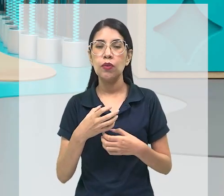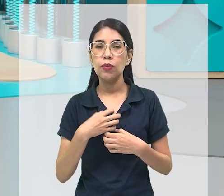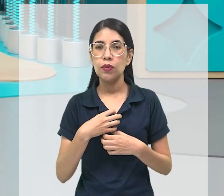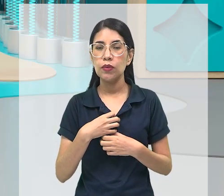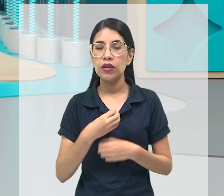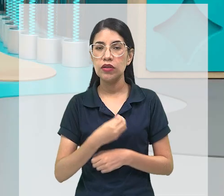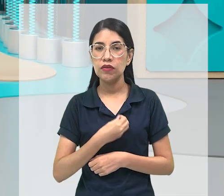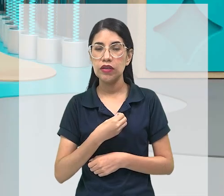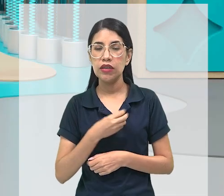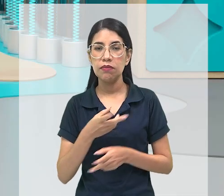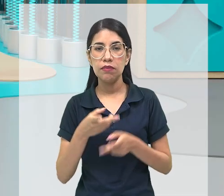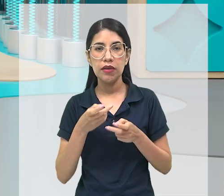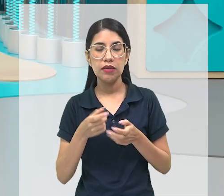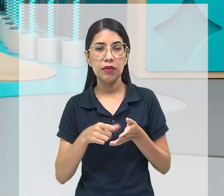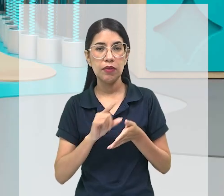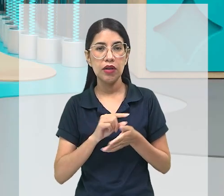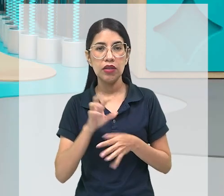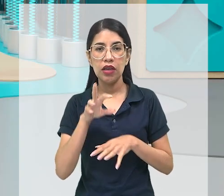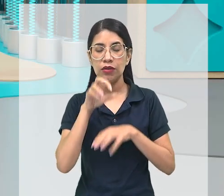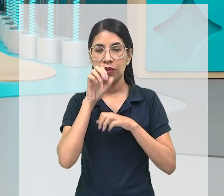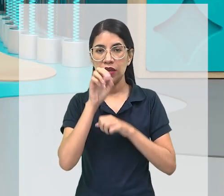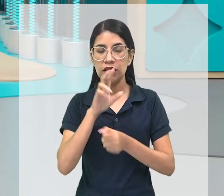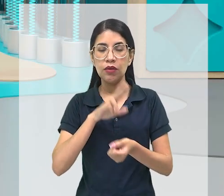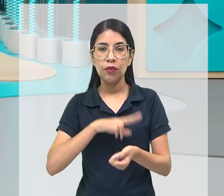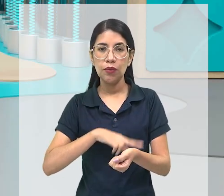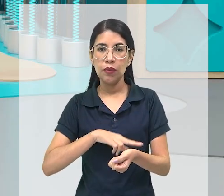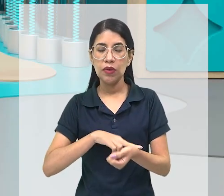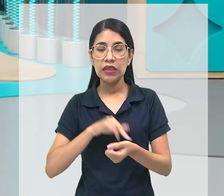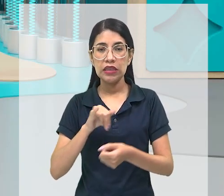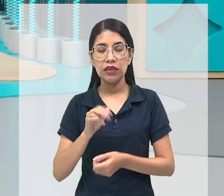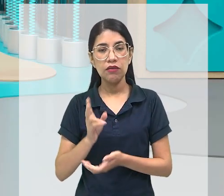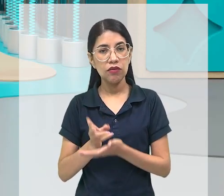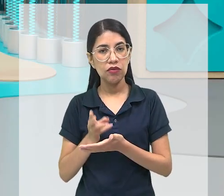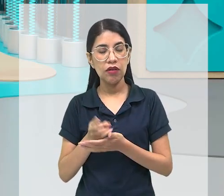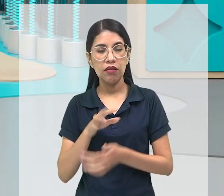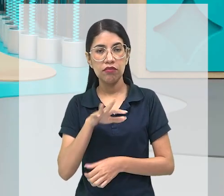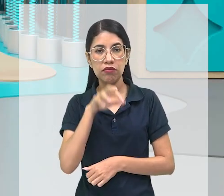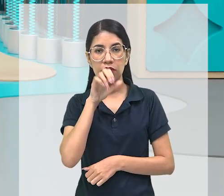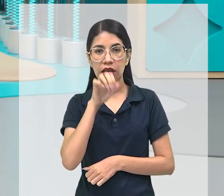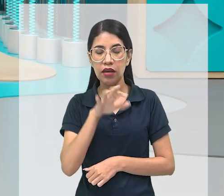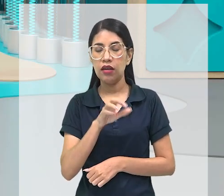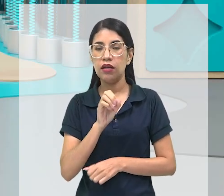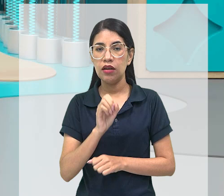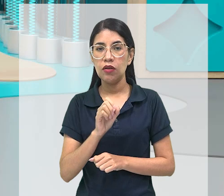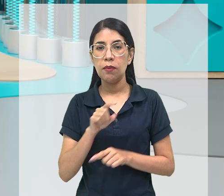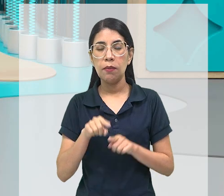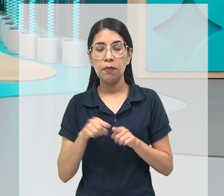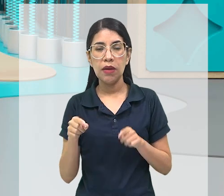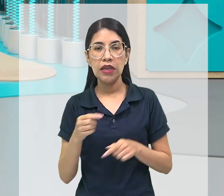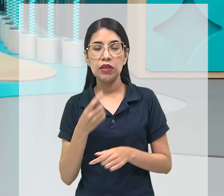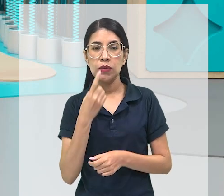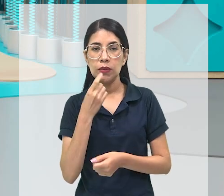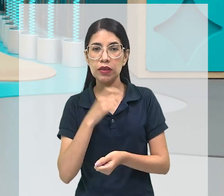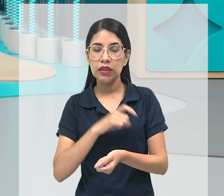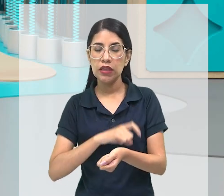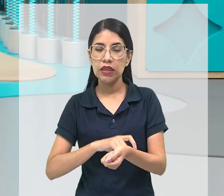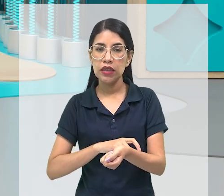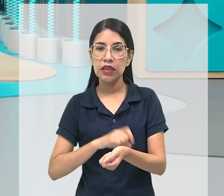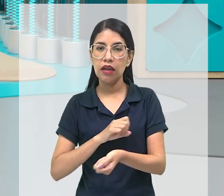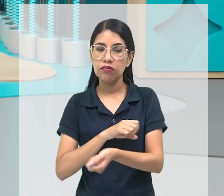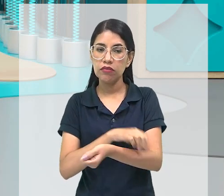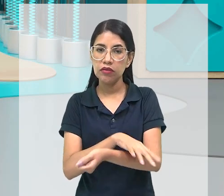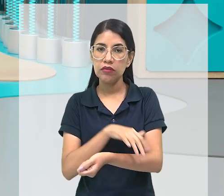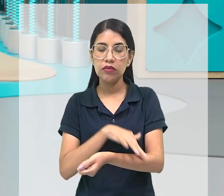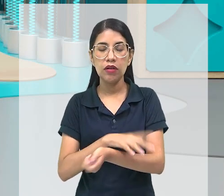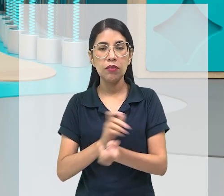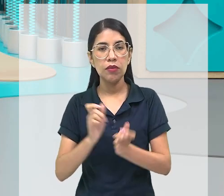você verificou no início. Mesmo que a vítima esteja viva, esteja respirando, mas se ela estiver perdendo sangue, ela pode vir